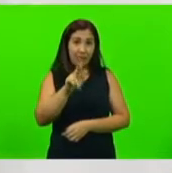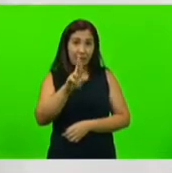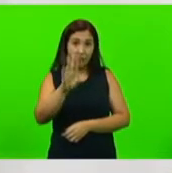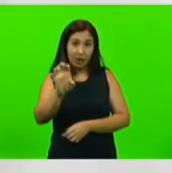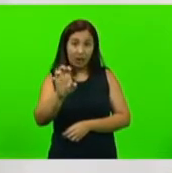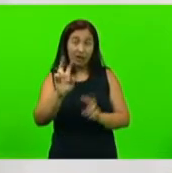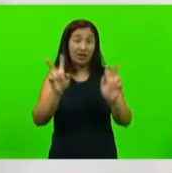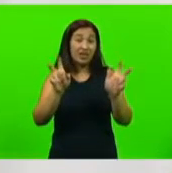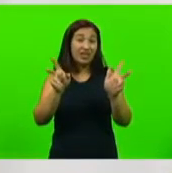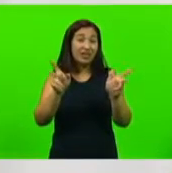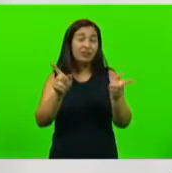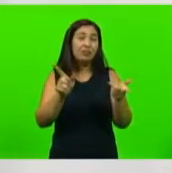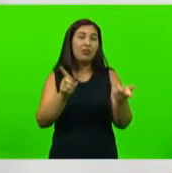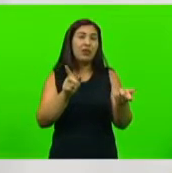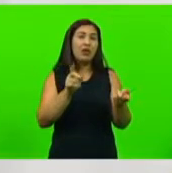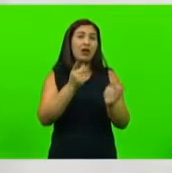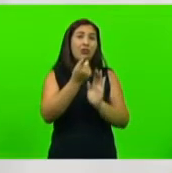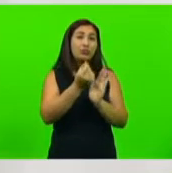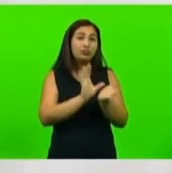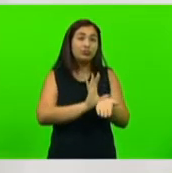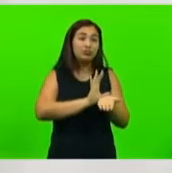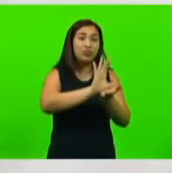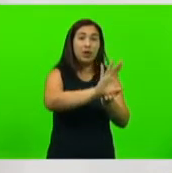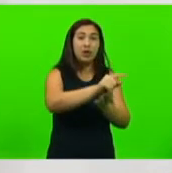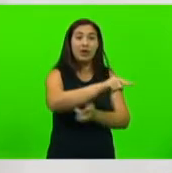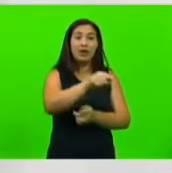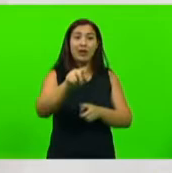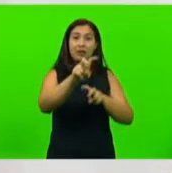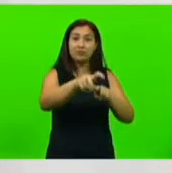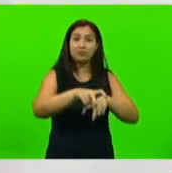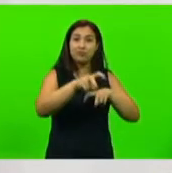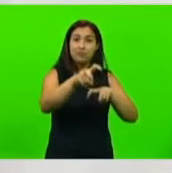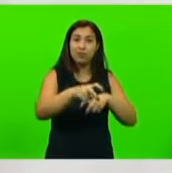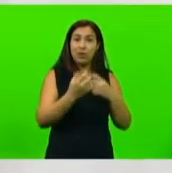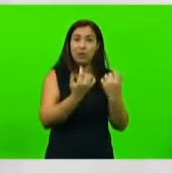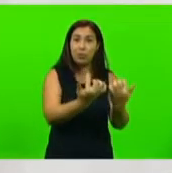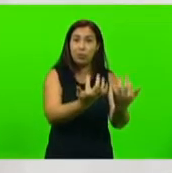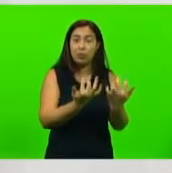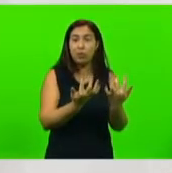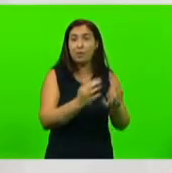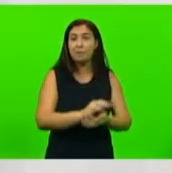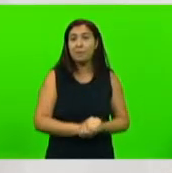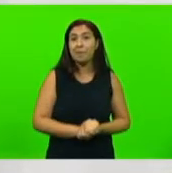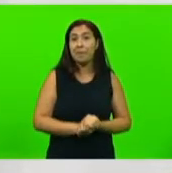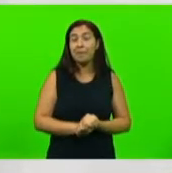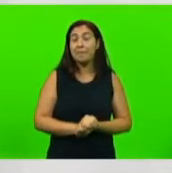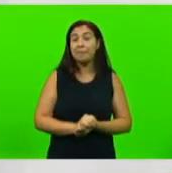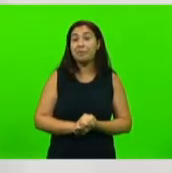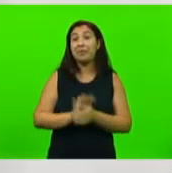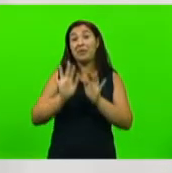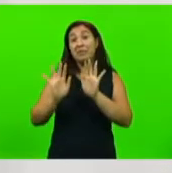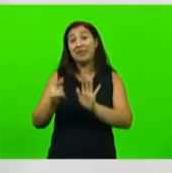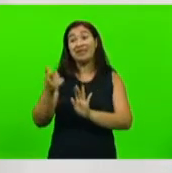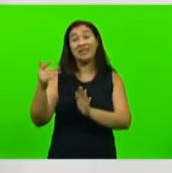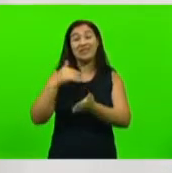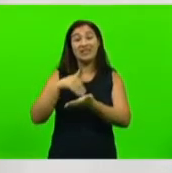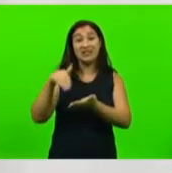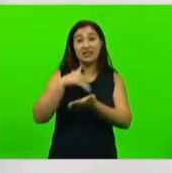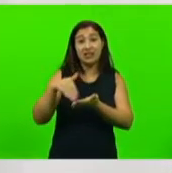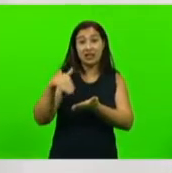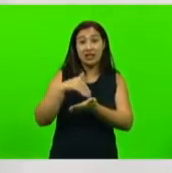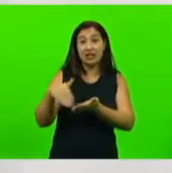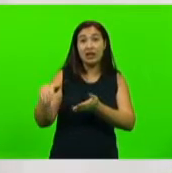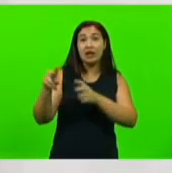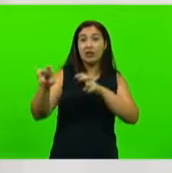dos recursos para os agricultores. E deputado Milton Alves, segundo o secretário da Agricultura, o colega